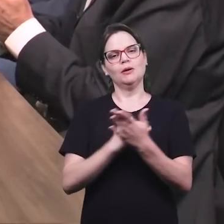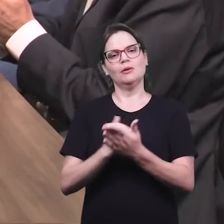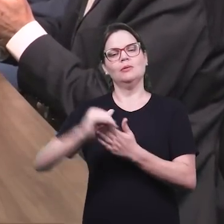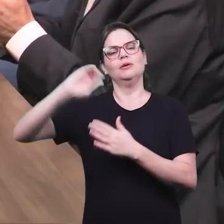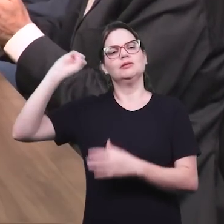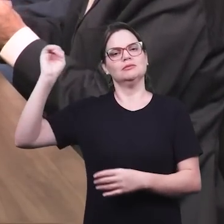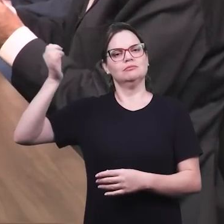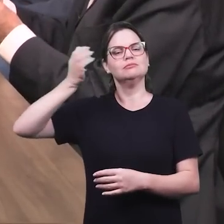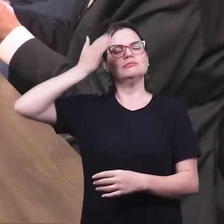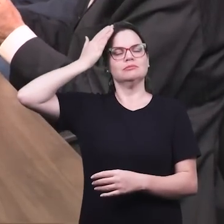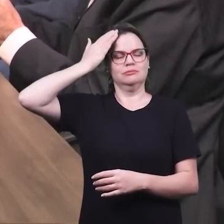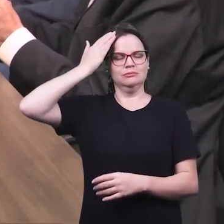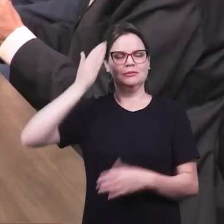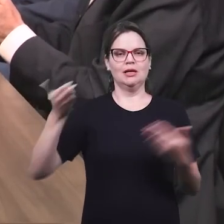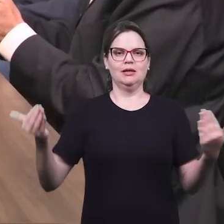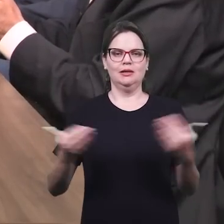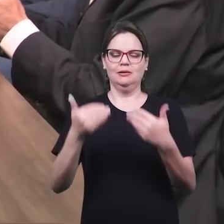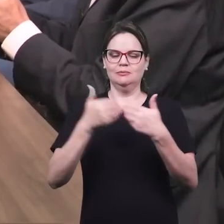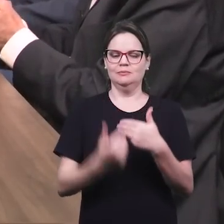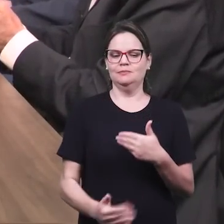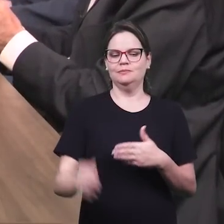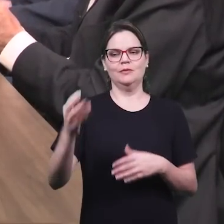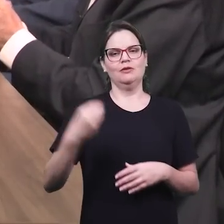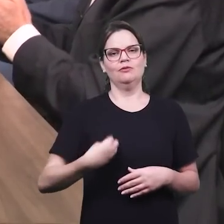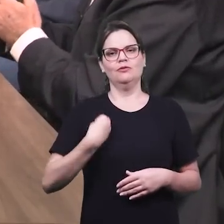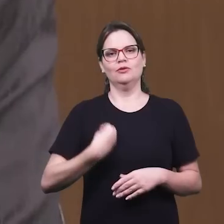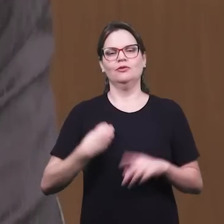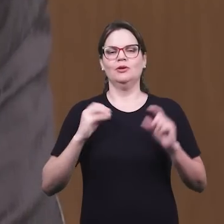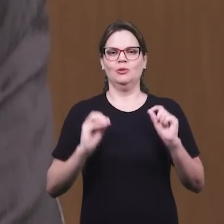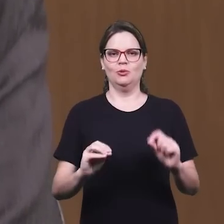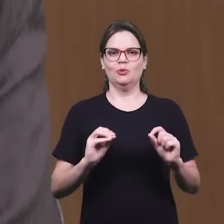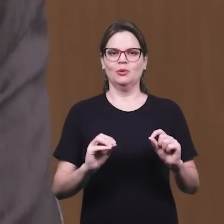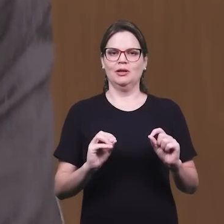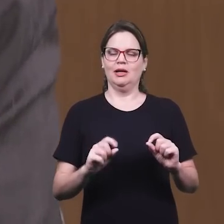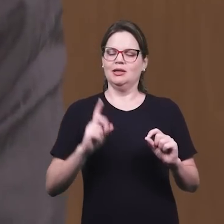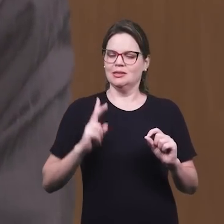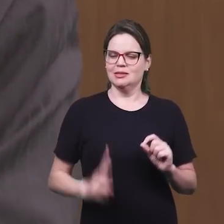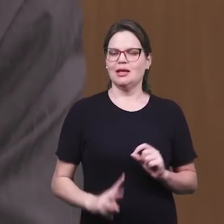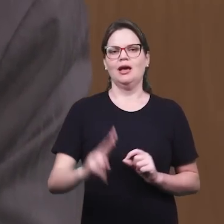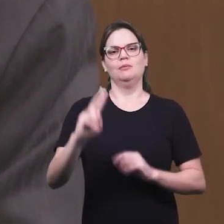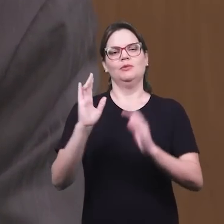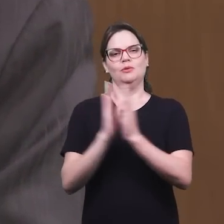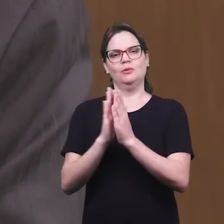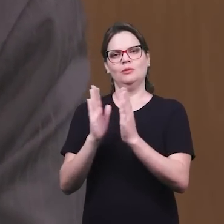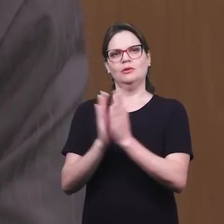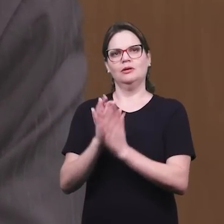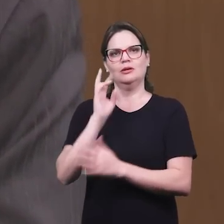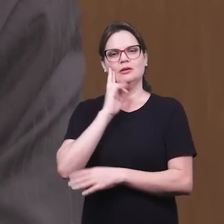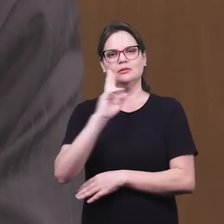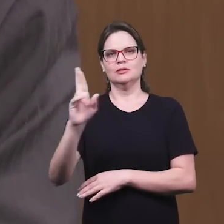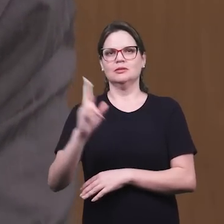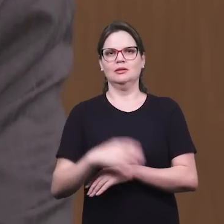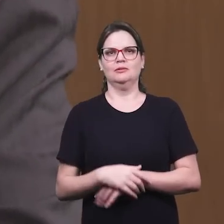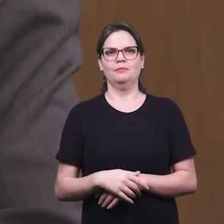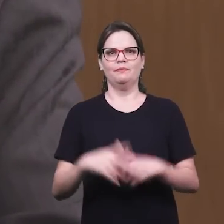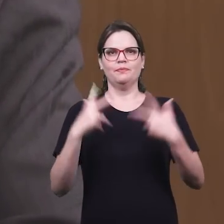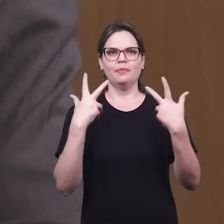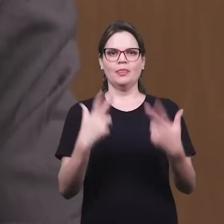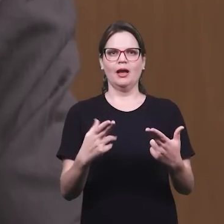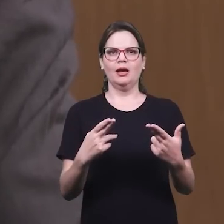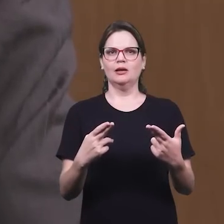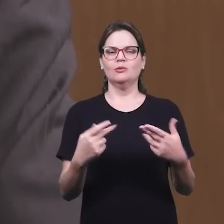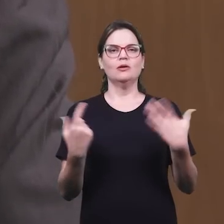Então nós passamos a viver agora buscando a direção do Senhor, como uma estrela no céu